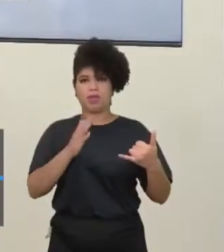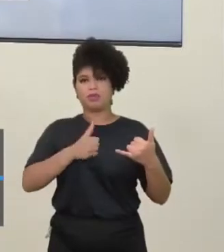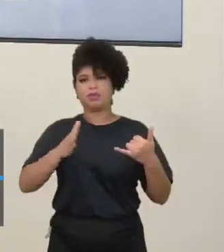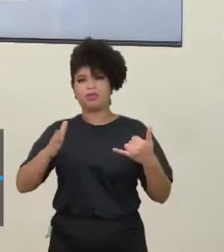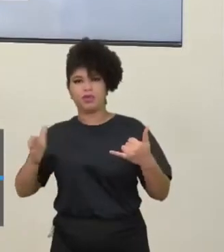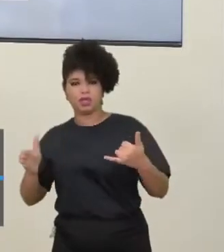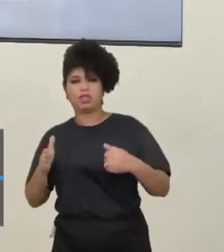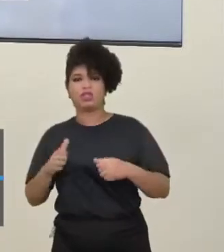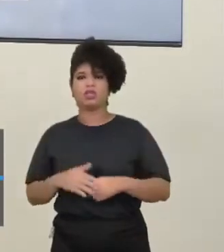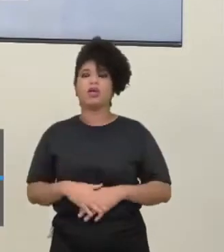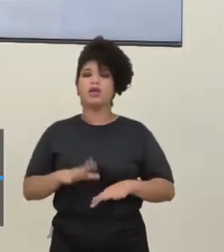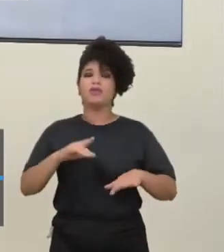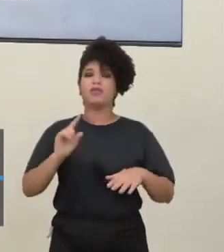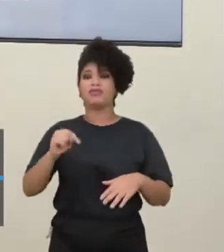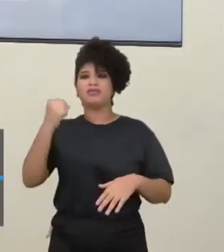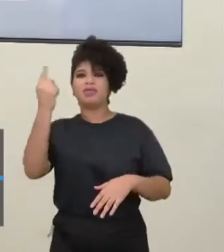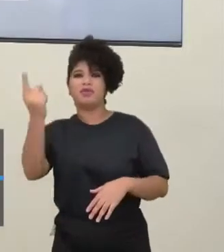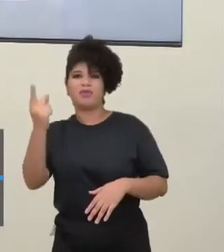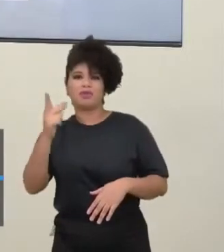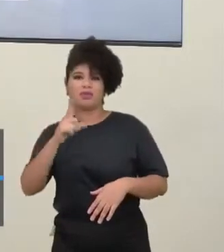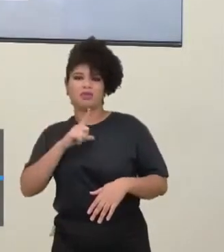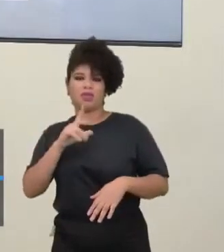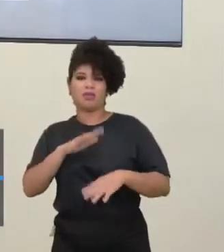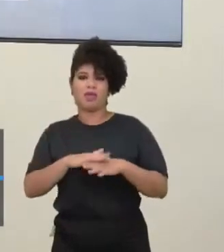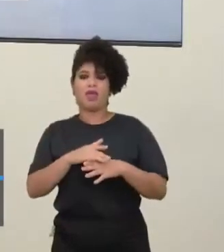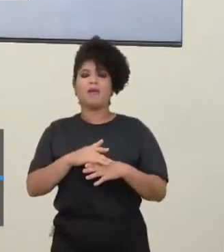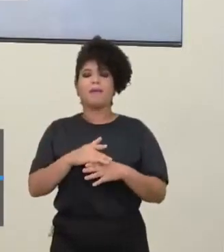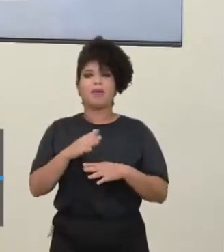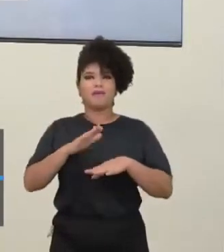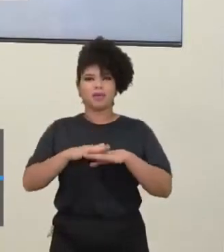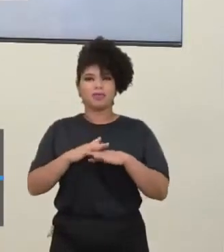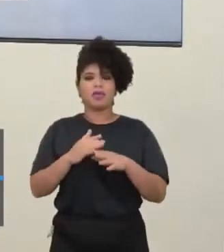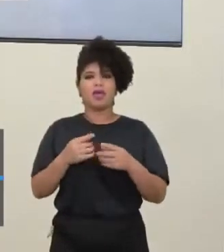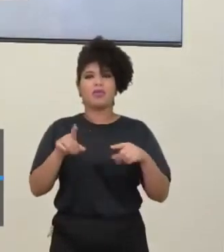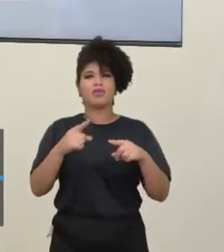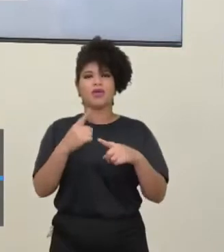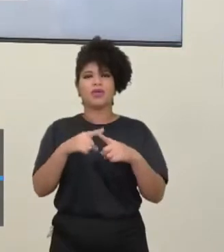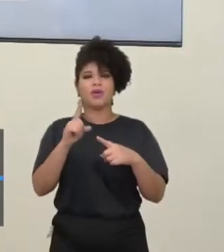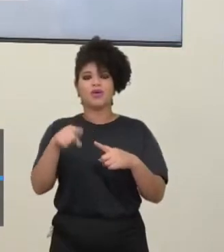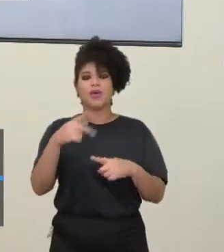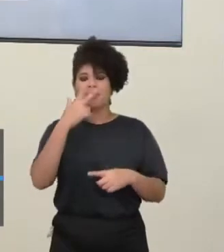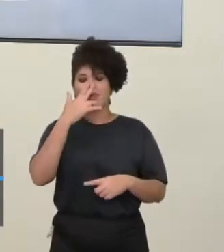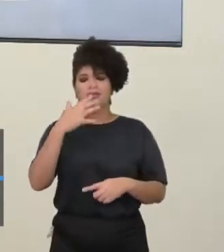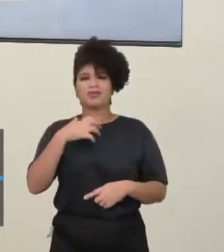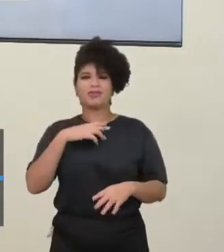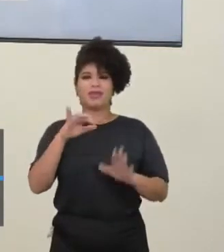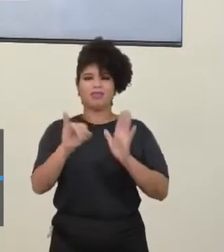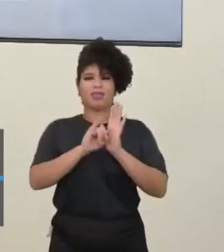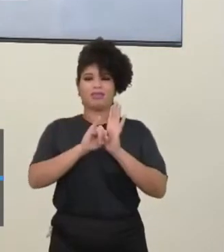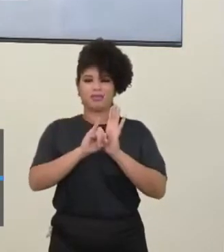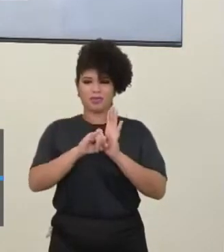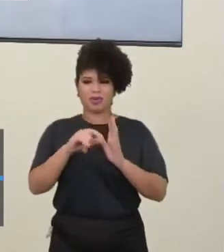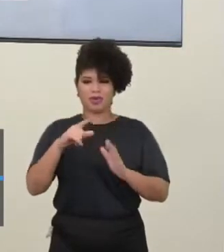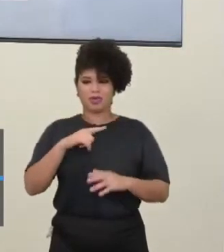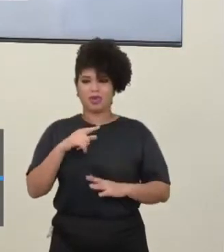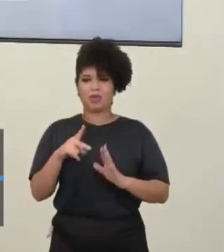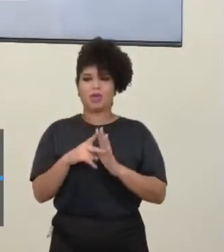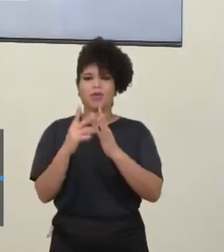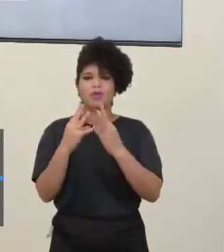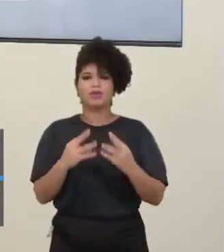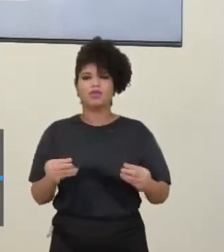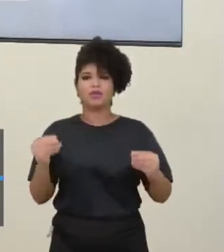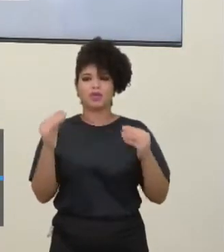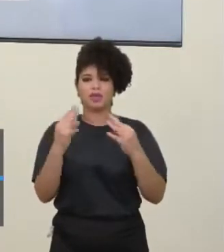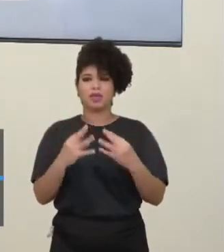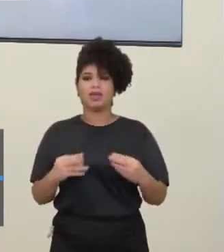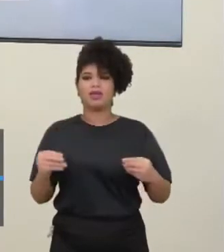talvez, do grupo que gravou depois, ou do grupo que gravou primeiro, tá? Por causa dessa questão, dessa identificação com o subjetivo,